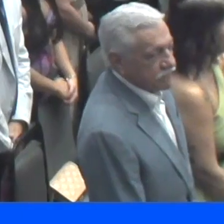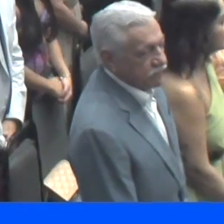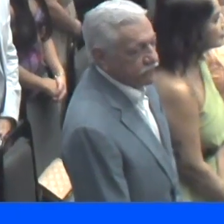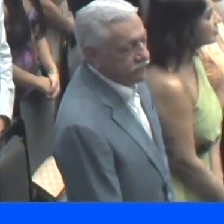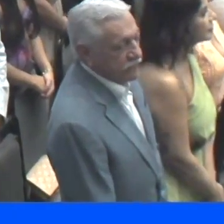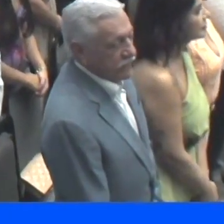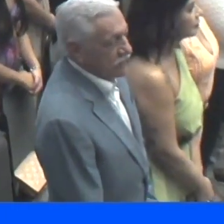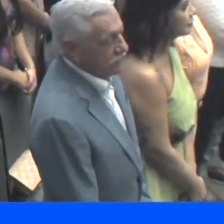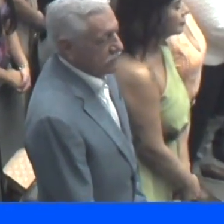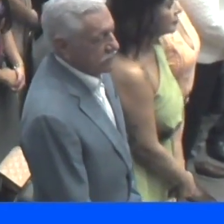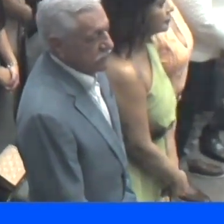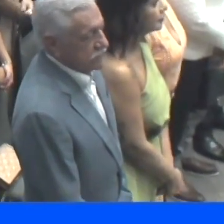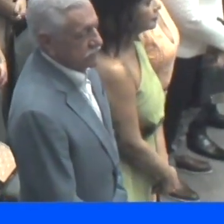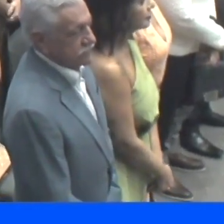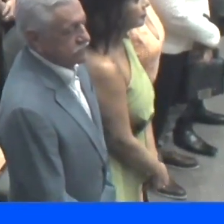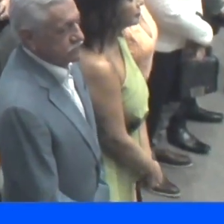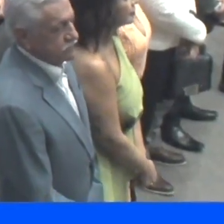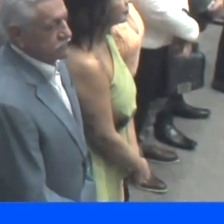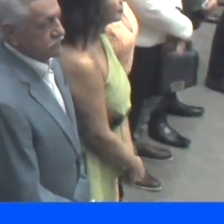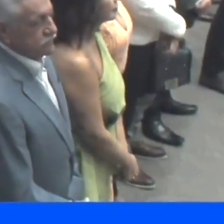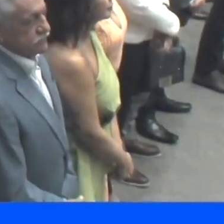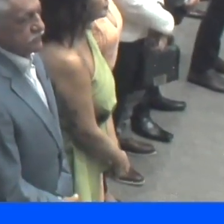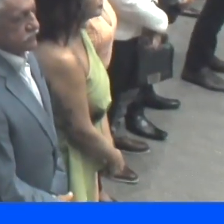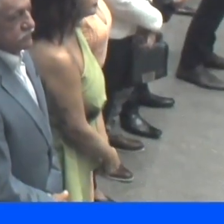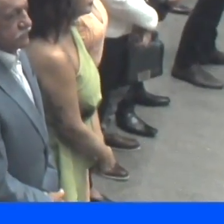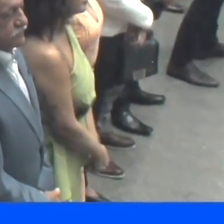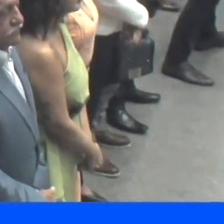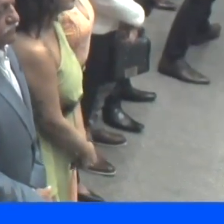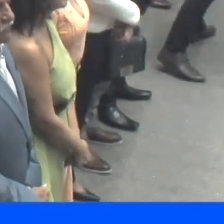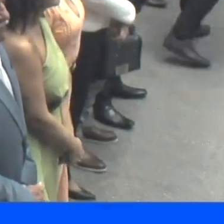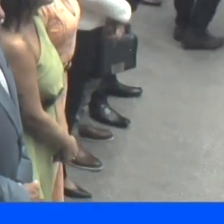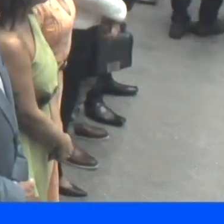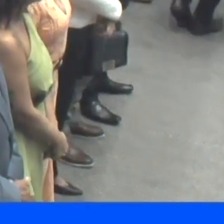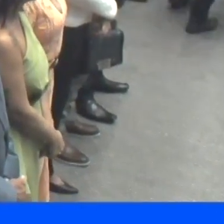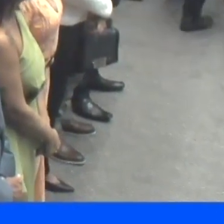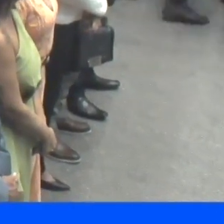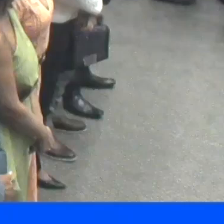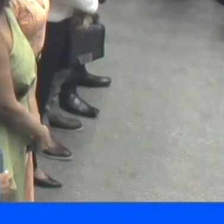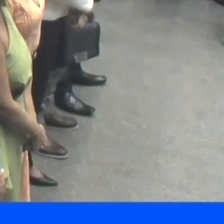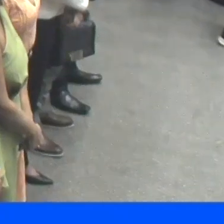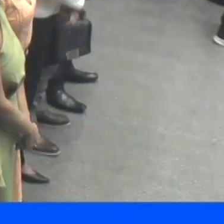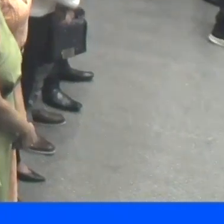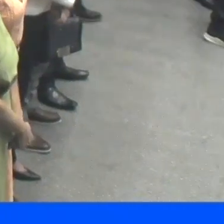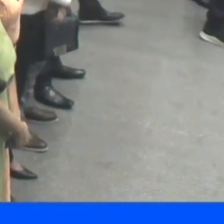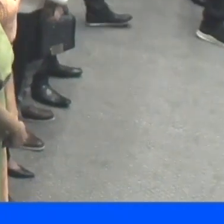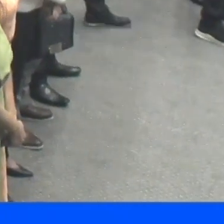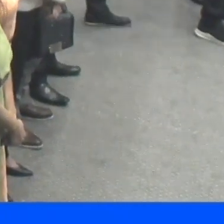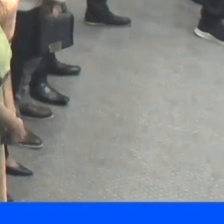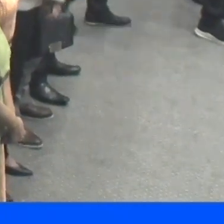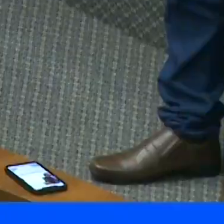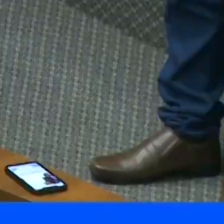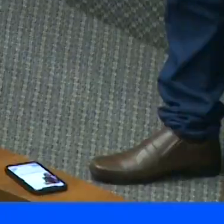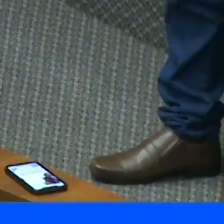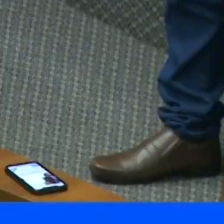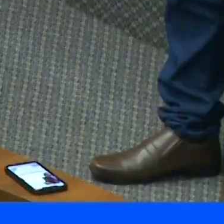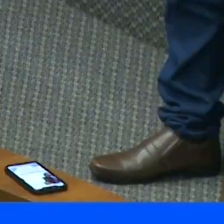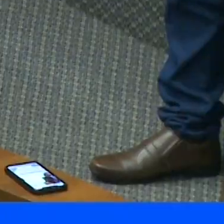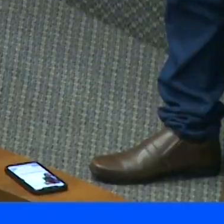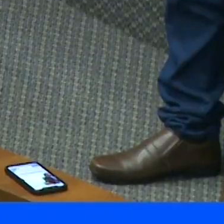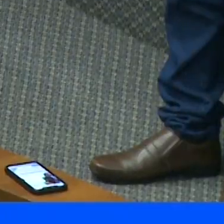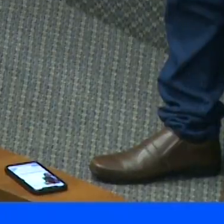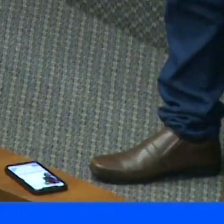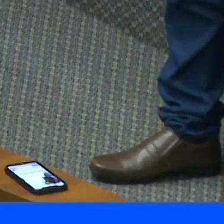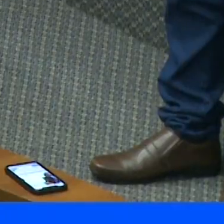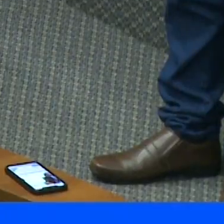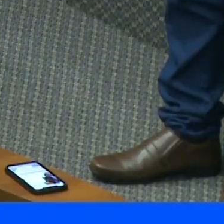os combates, após o hino festival soando. O troar